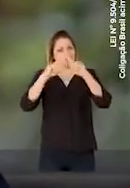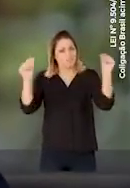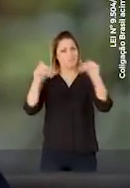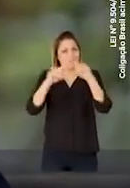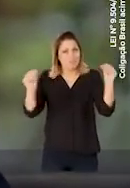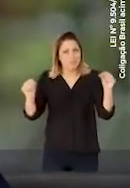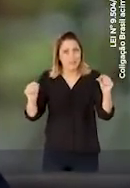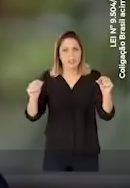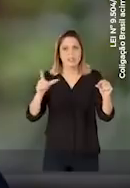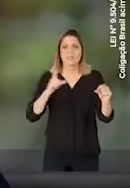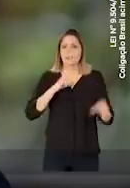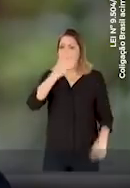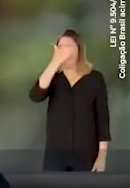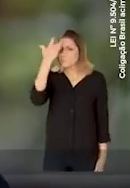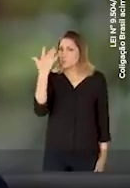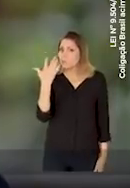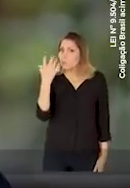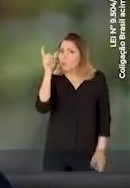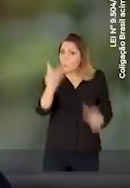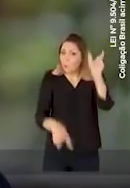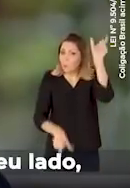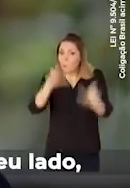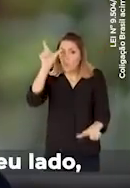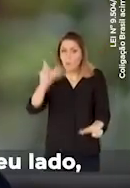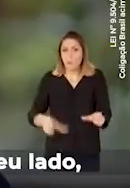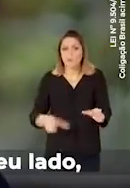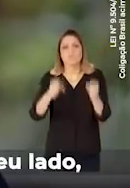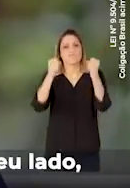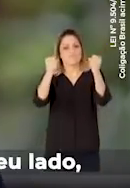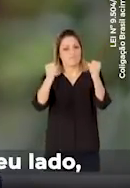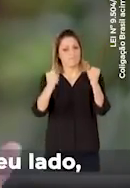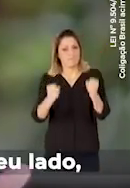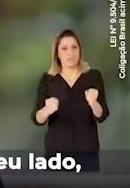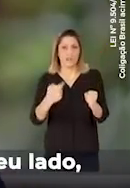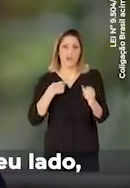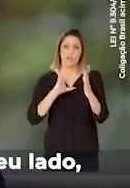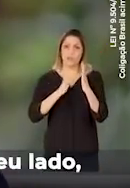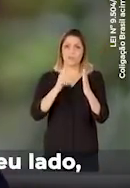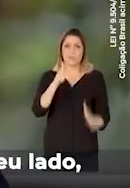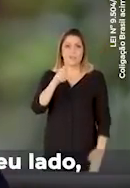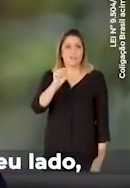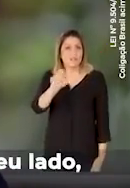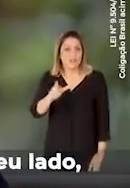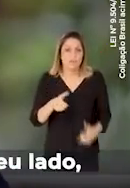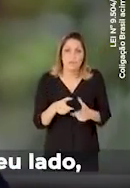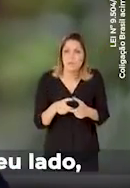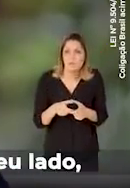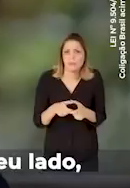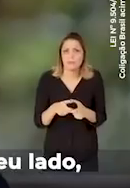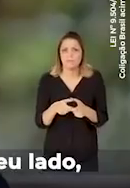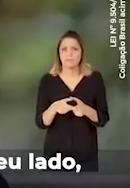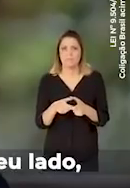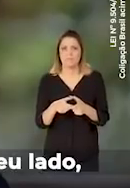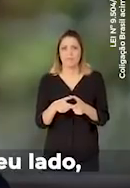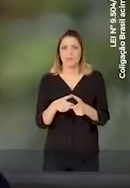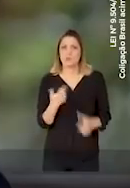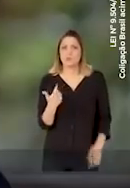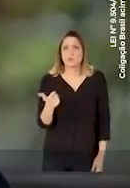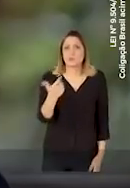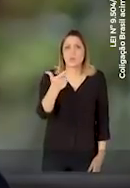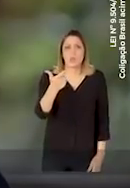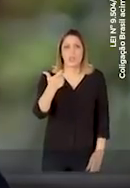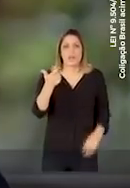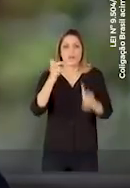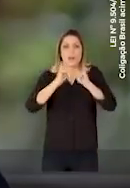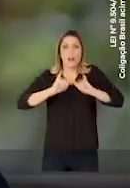Brasília? Políticos poderosos, sabia que não teria um grande ou médio partido ao meu lado,